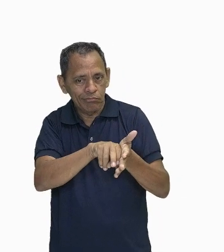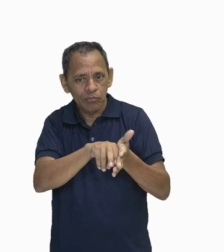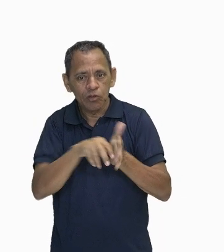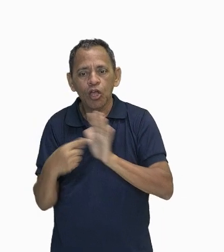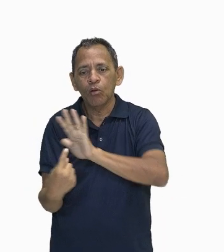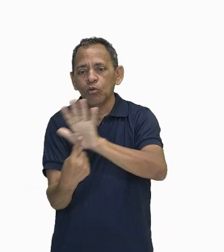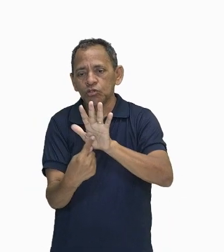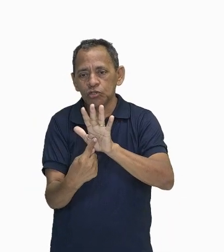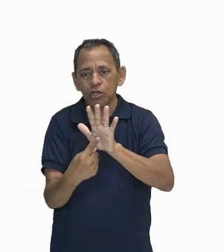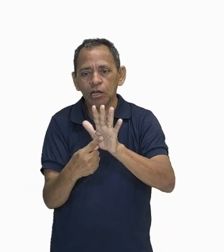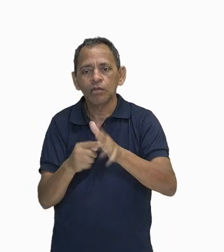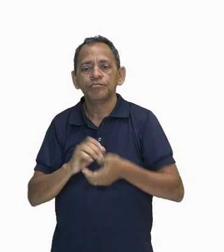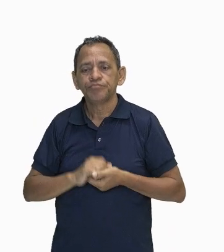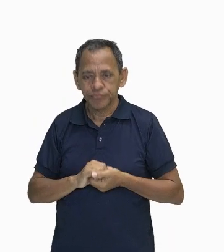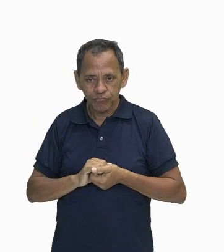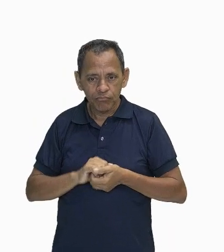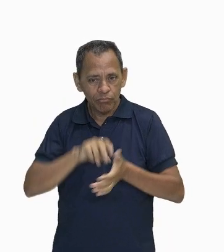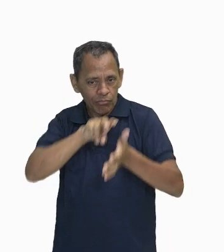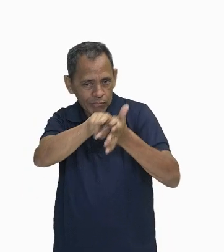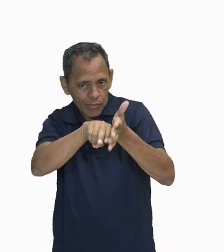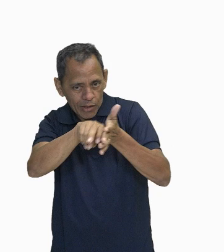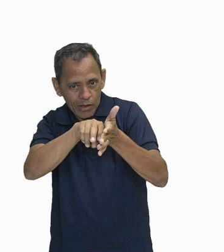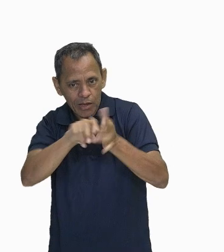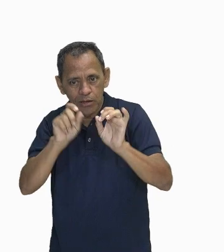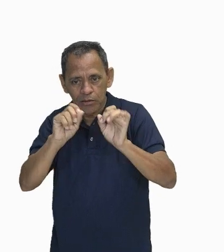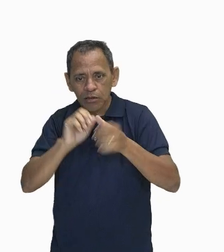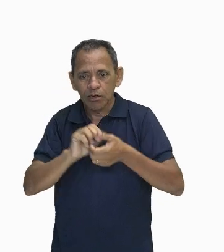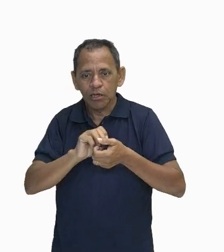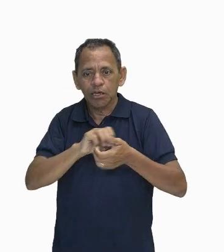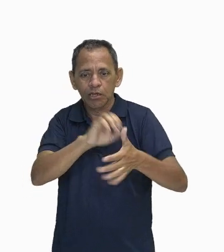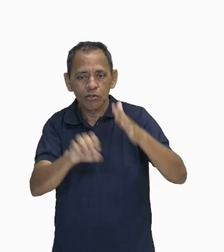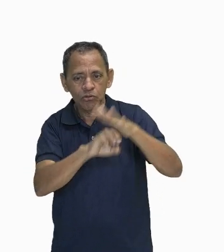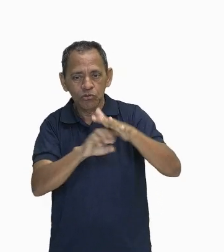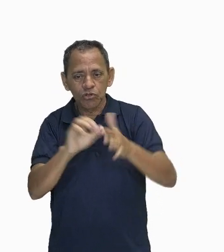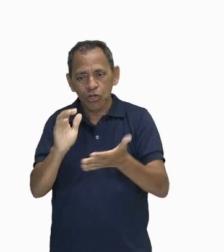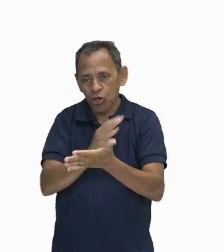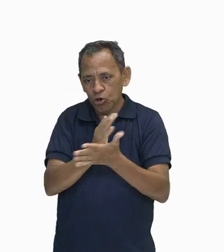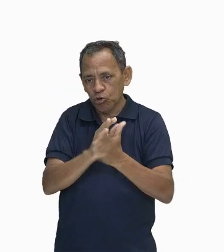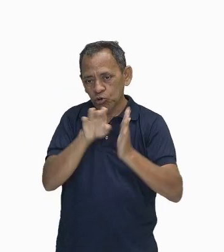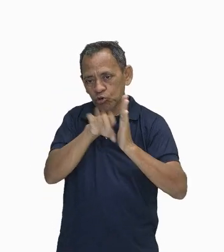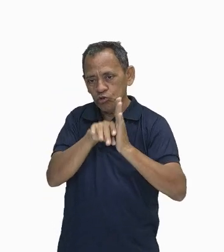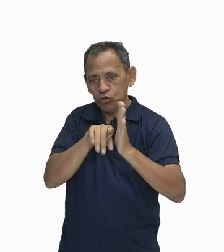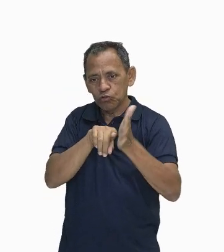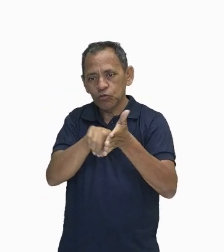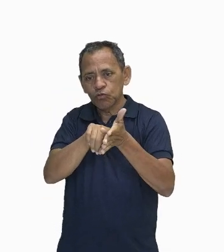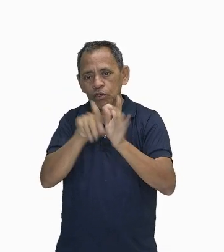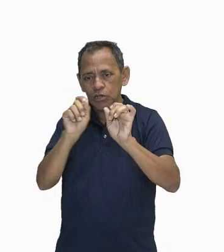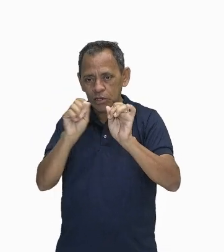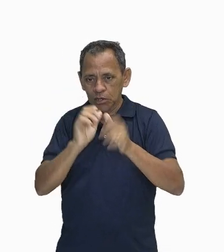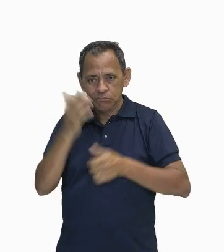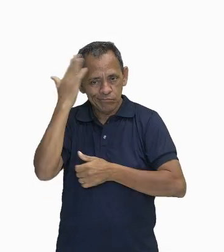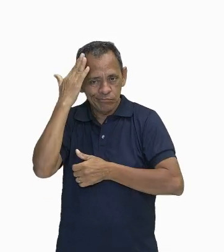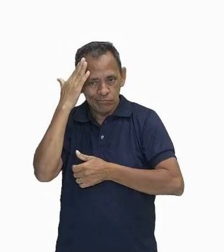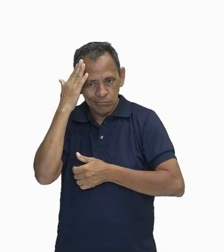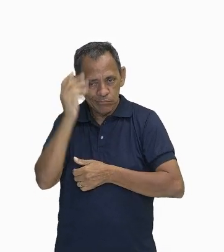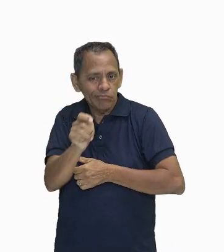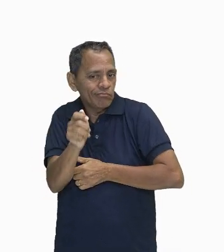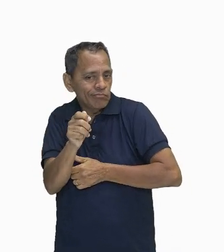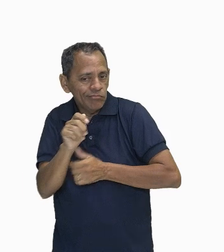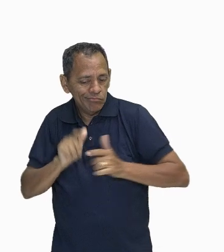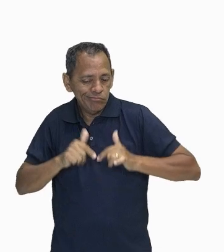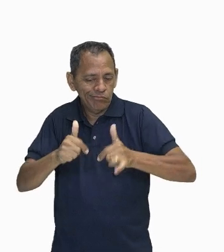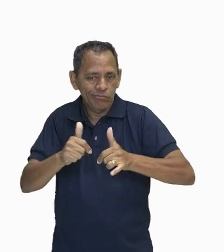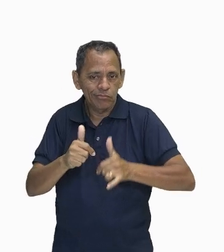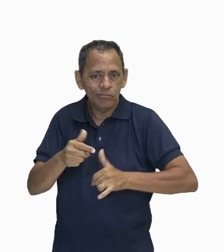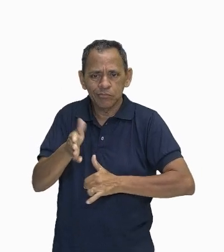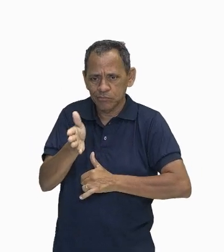a agroindústria que a gente vai observar, e aí alguns conceitos para a gente verificar e entender um pouco dessas atividades, né? Nós já